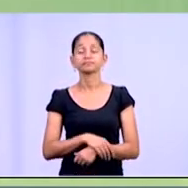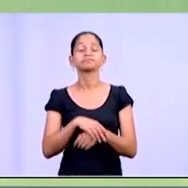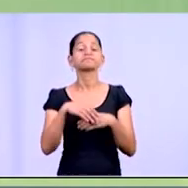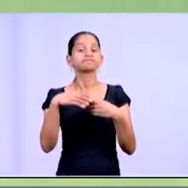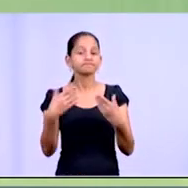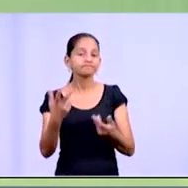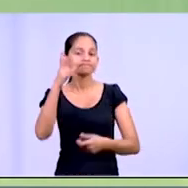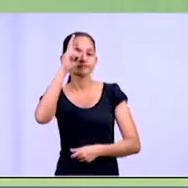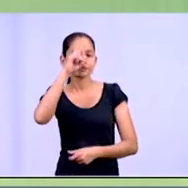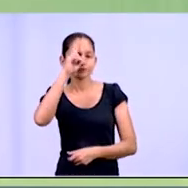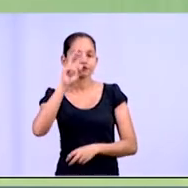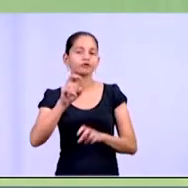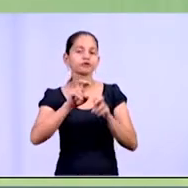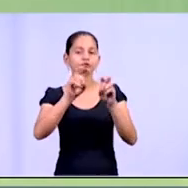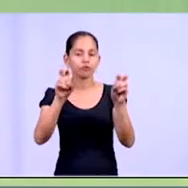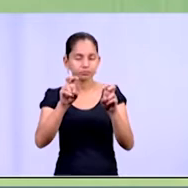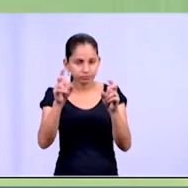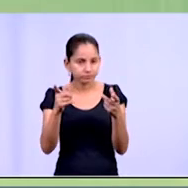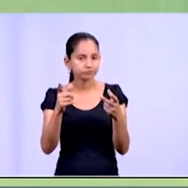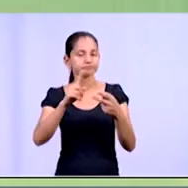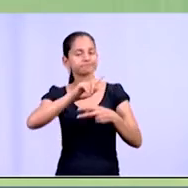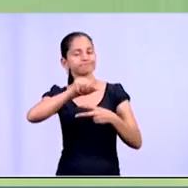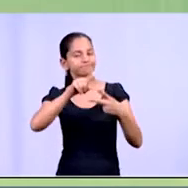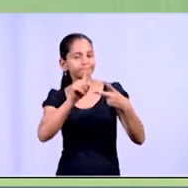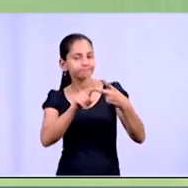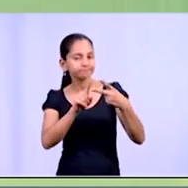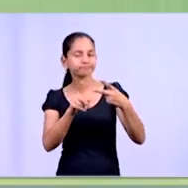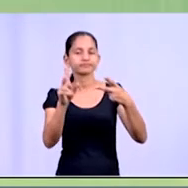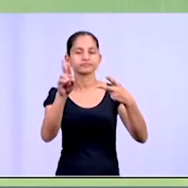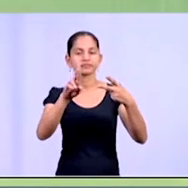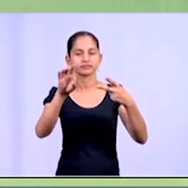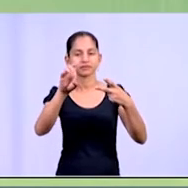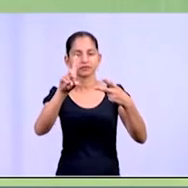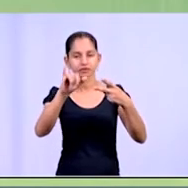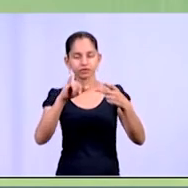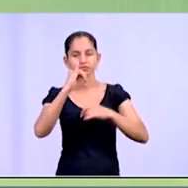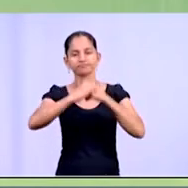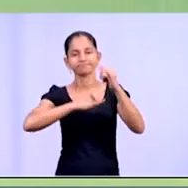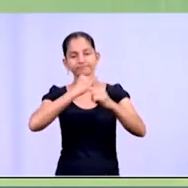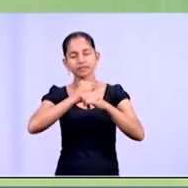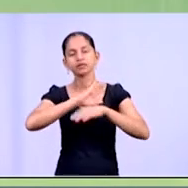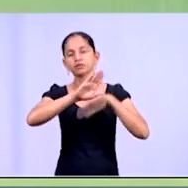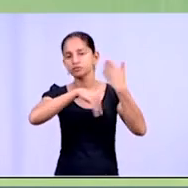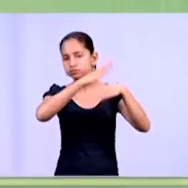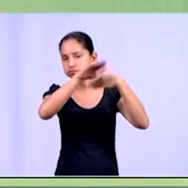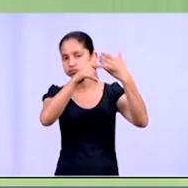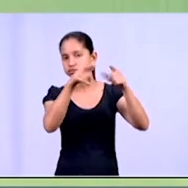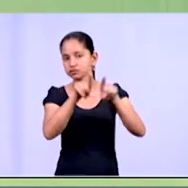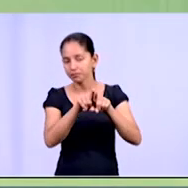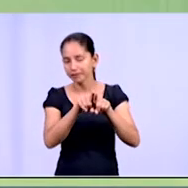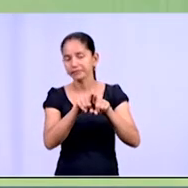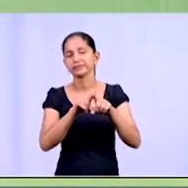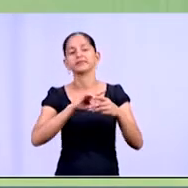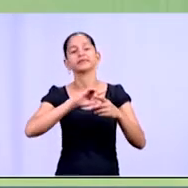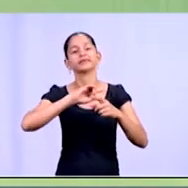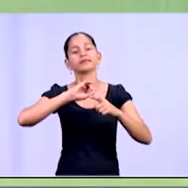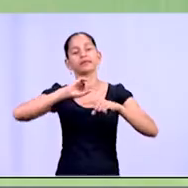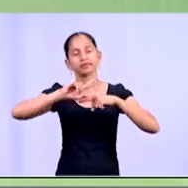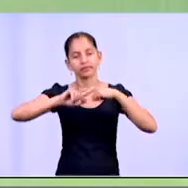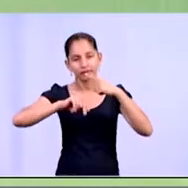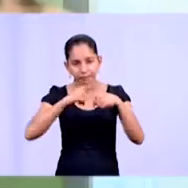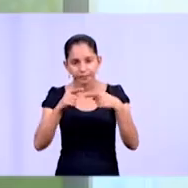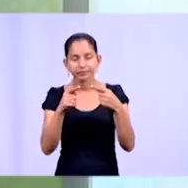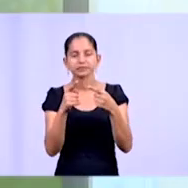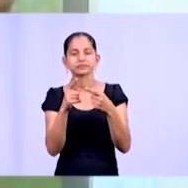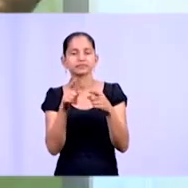falando da história do computador, além da rede, né? Então a gente viu a evolução dos componentes do computador, depois a gente viu que surgiu uma